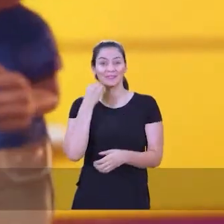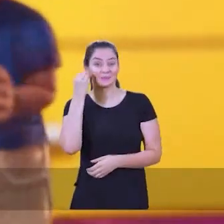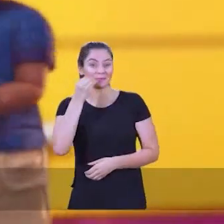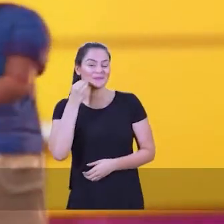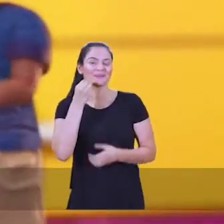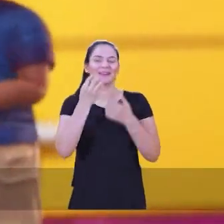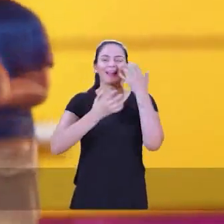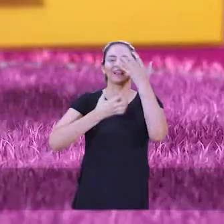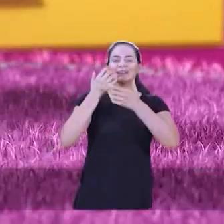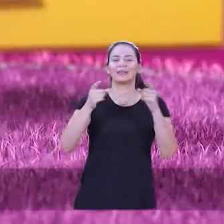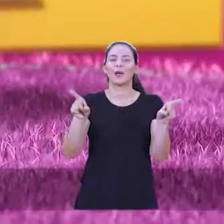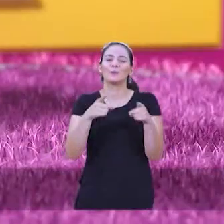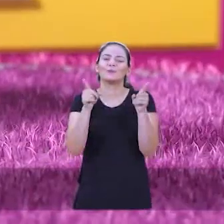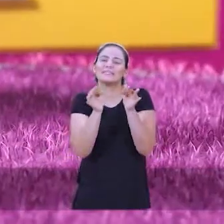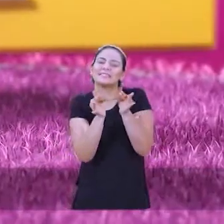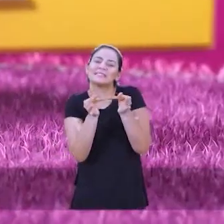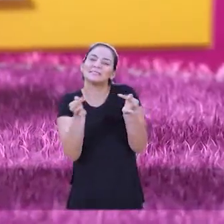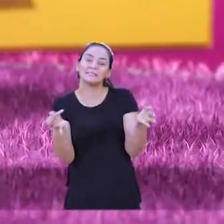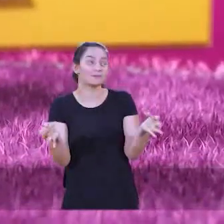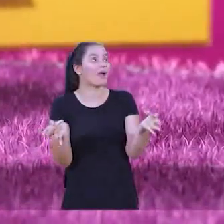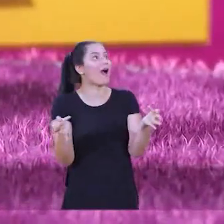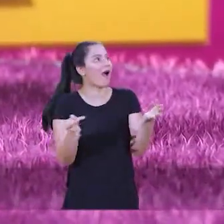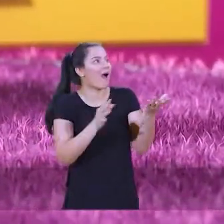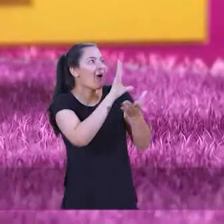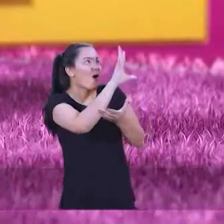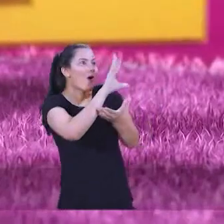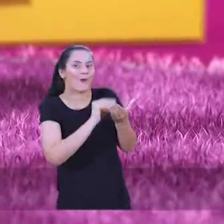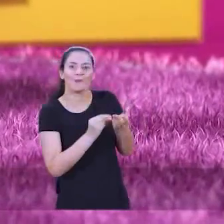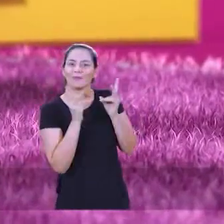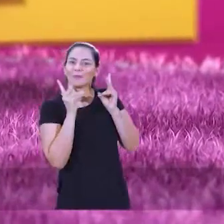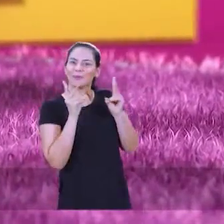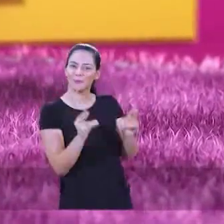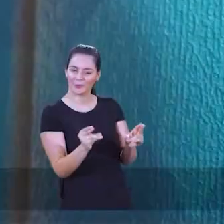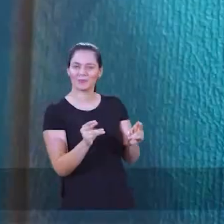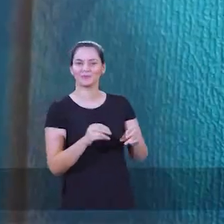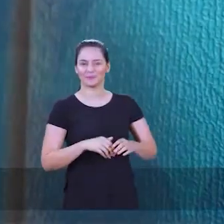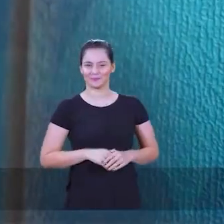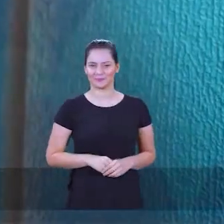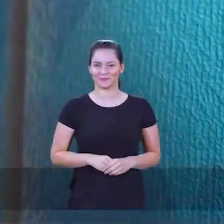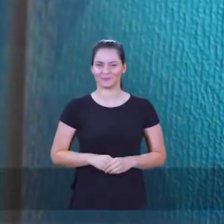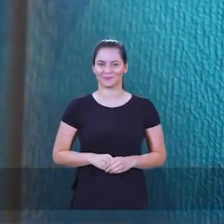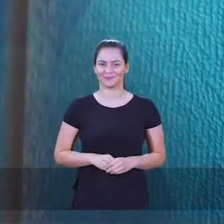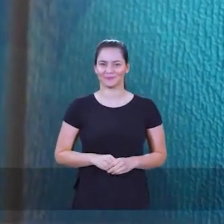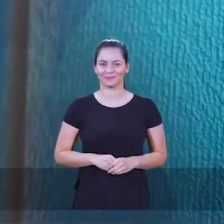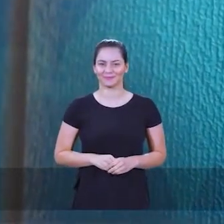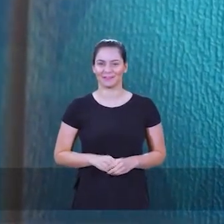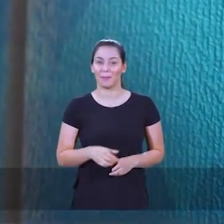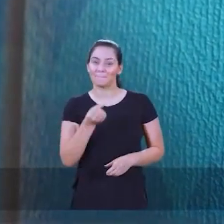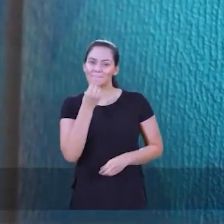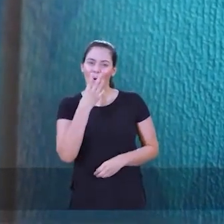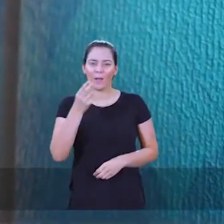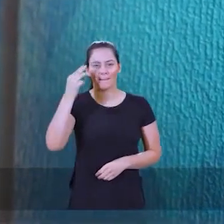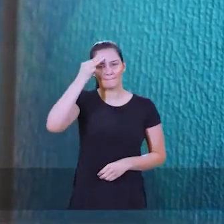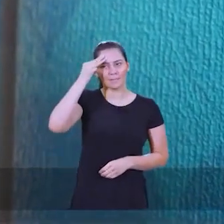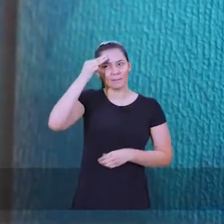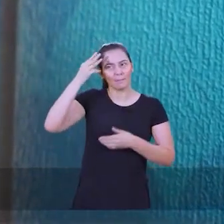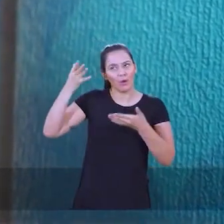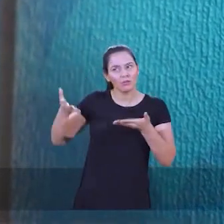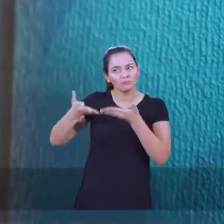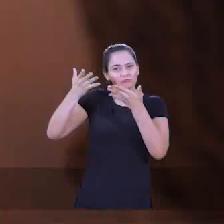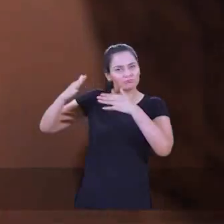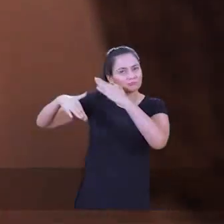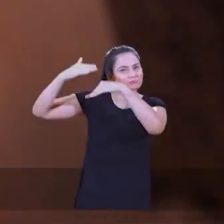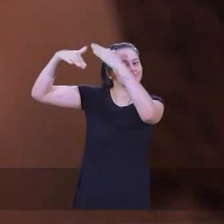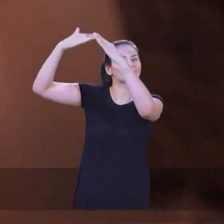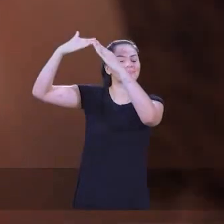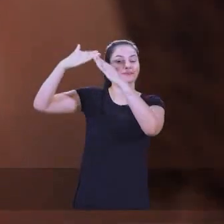Experimente cantar músicas simples para que a criança grave e consiga cantar para você. Um jeito muito bom de ativar a memória das crianças